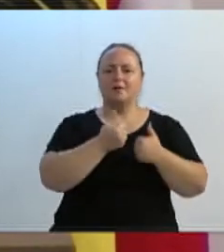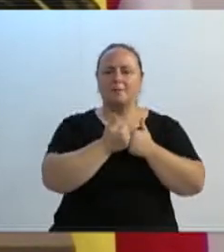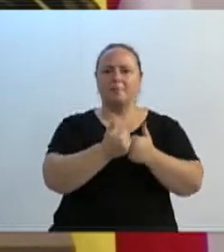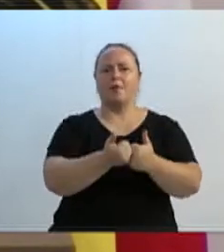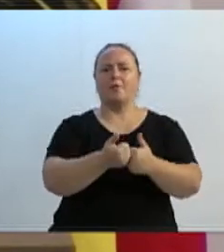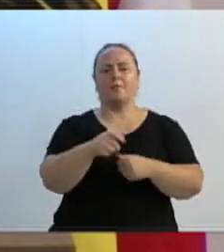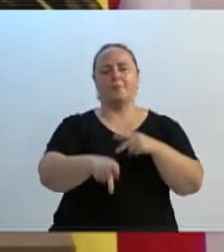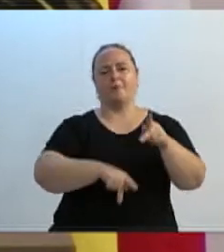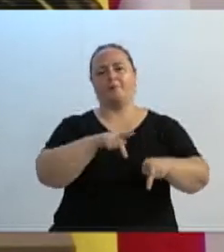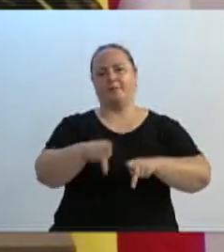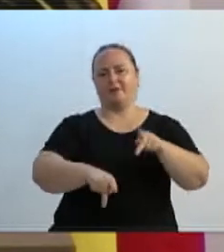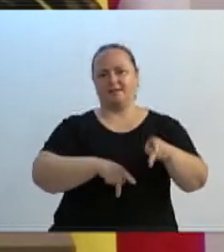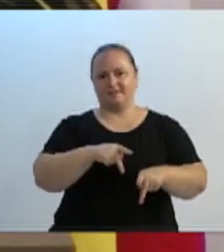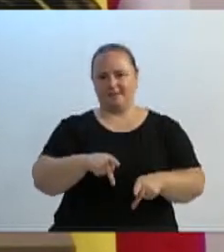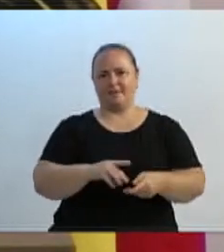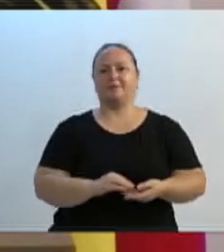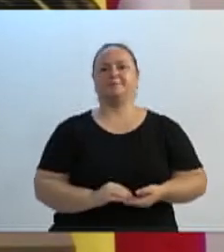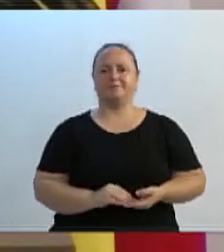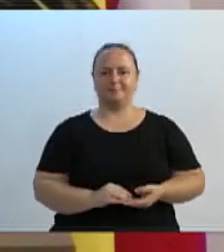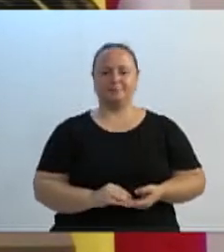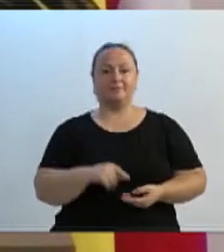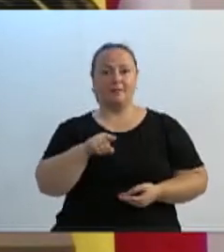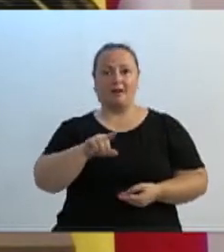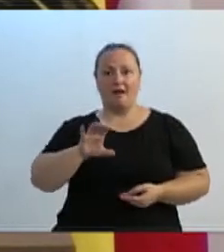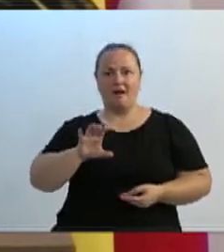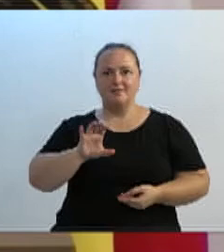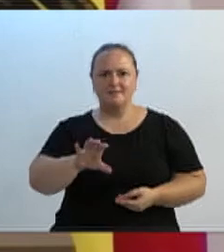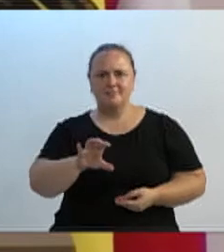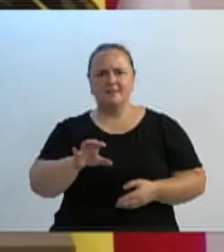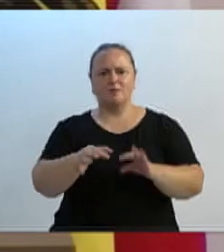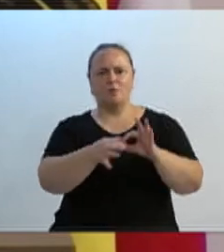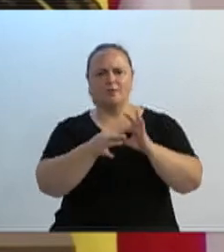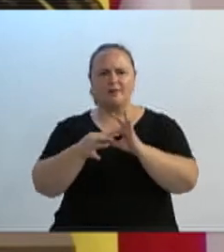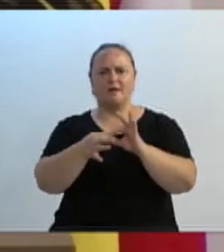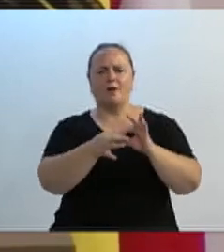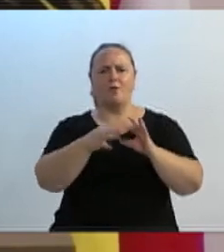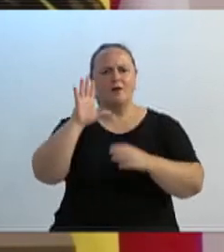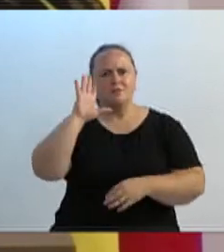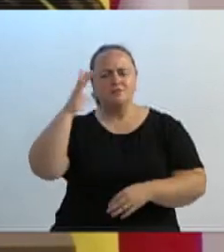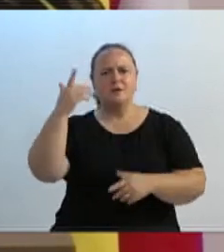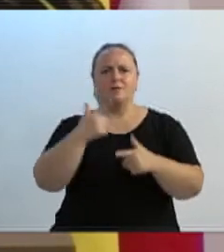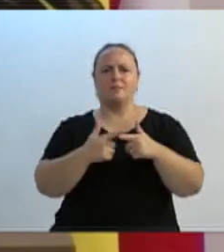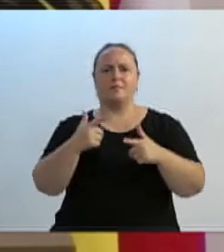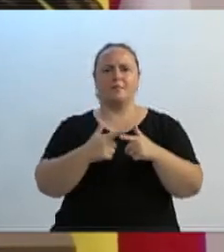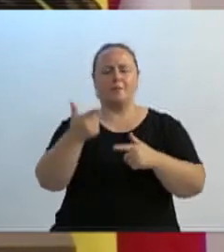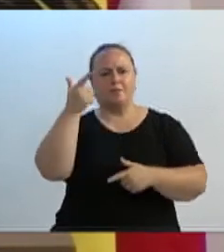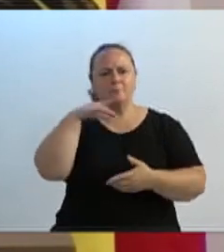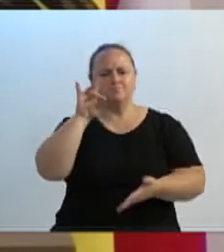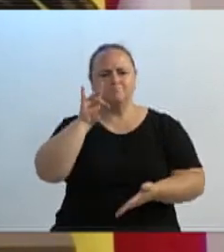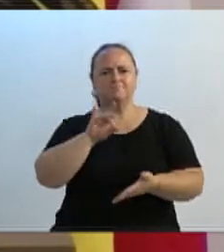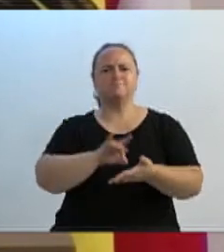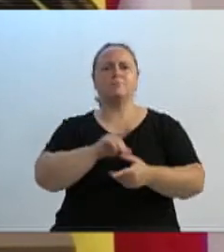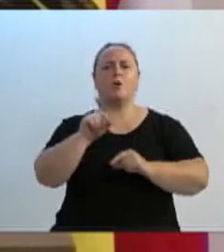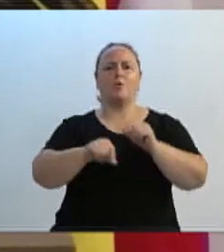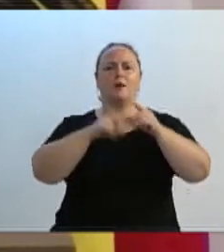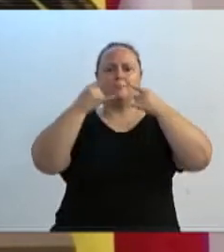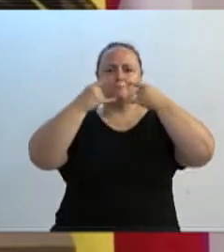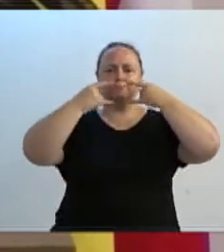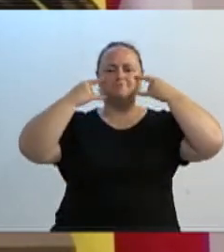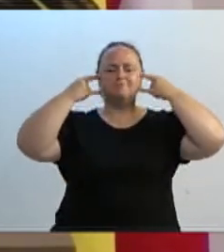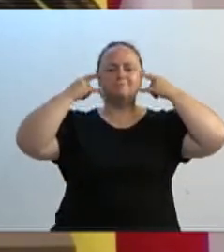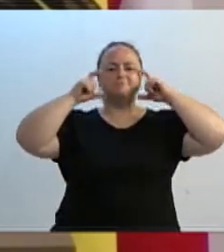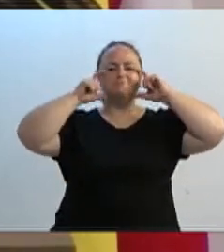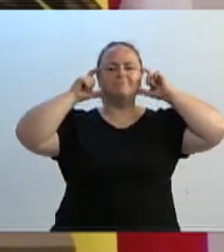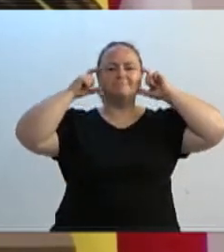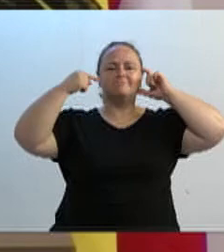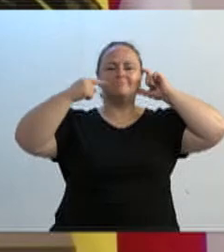porque é com essa política de união, de resolução dos problemas, que a gente vai verdadeiramente honrar essa bandeira que aqui está. E essa